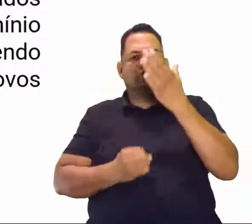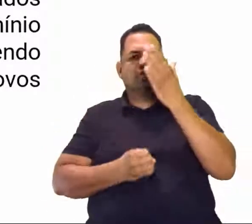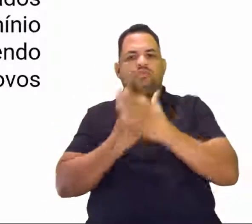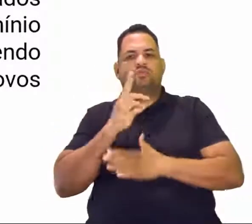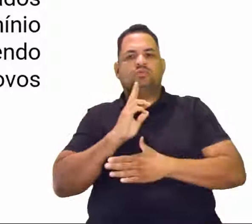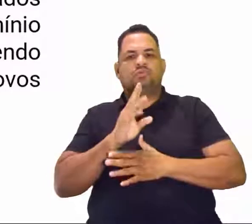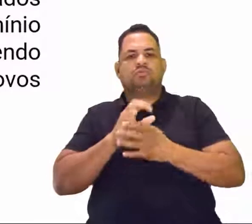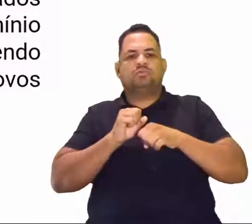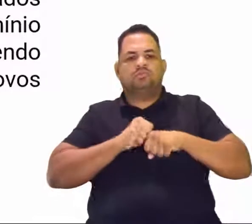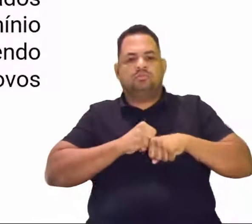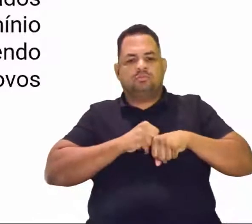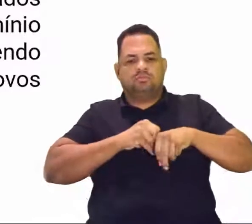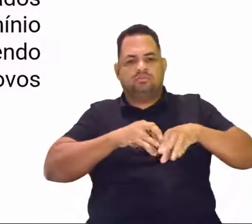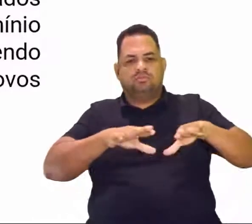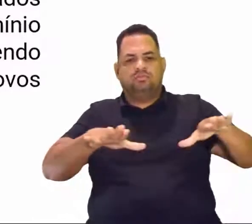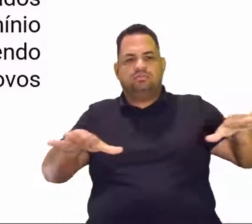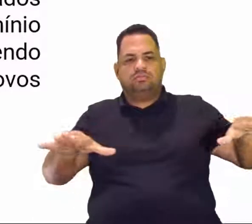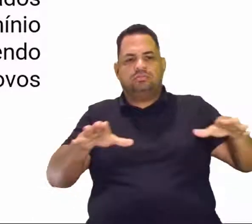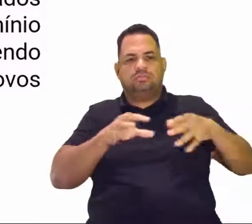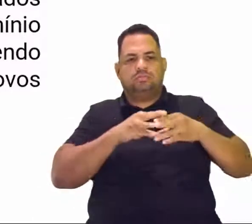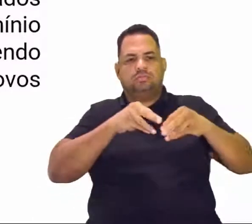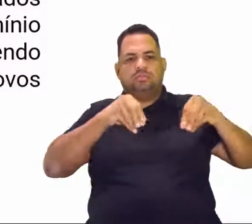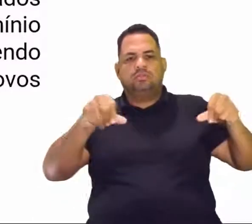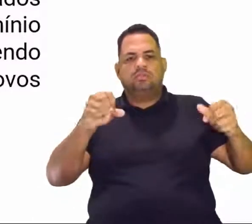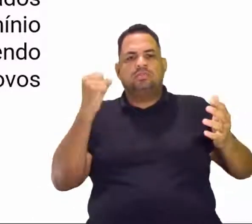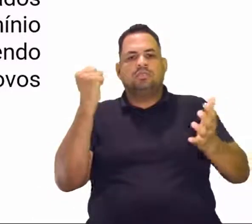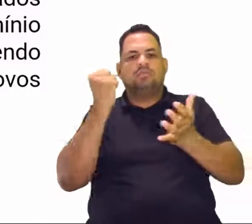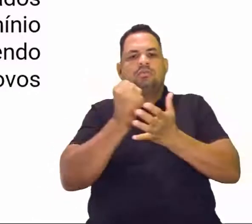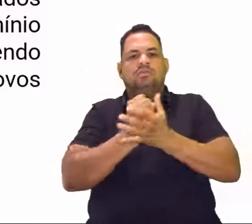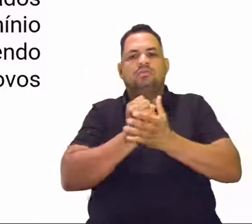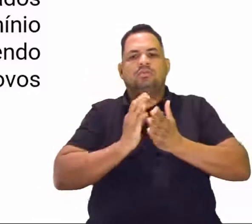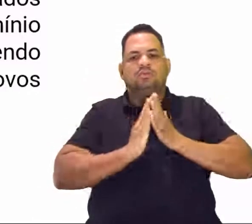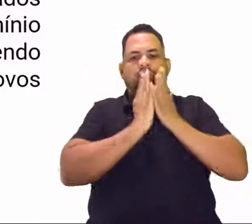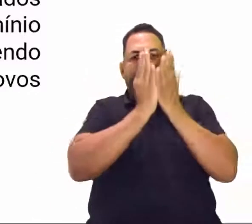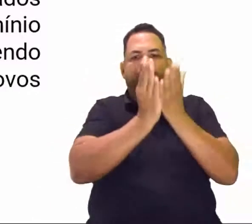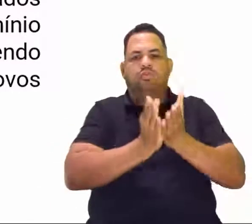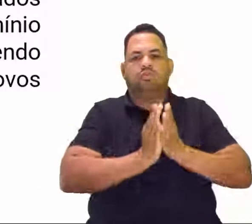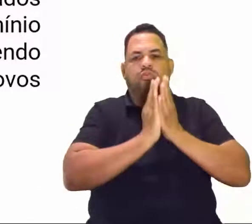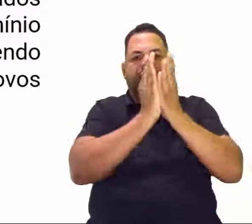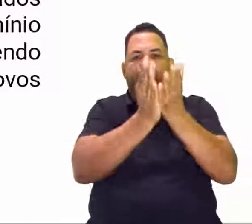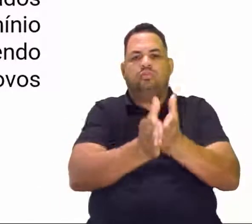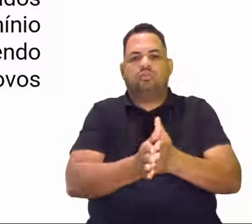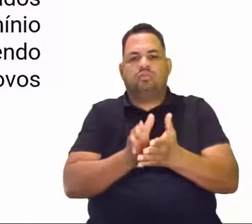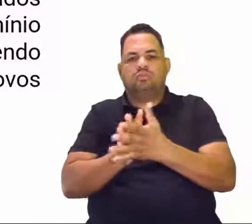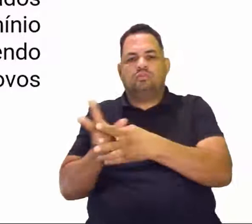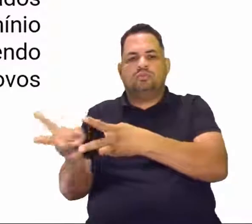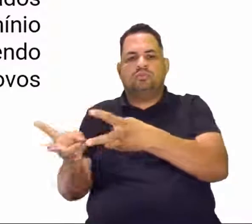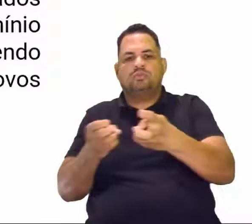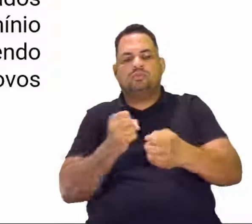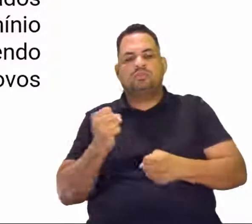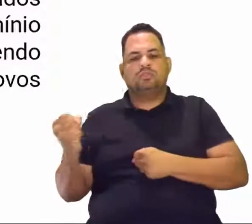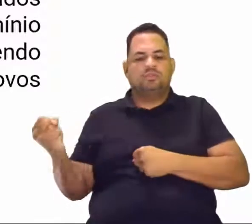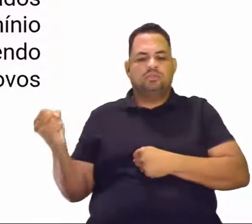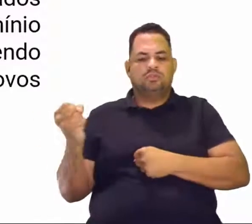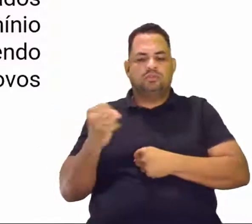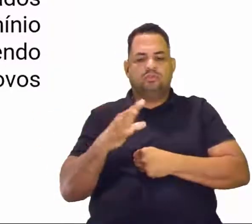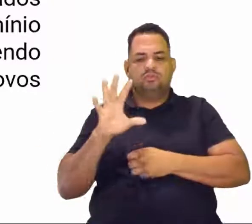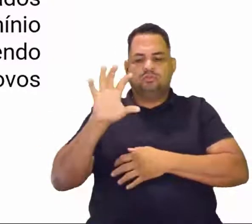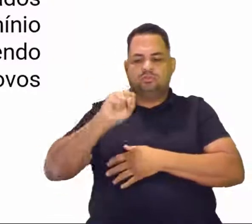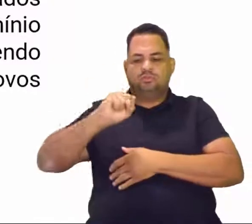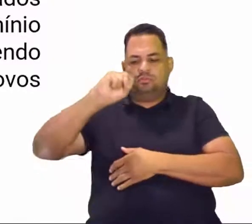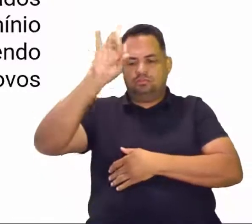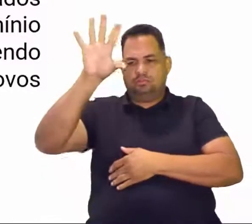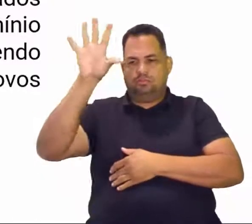derivado do processo de expansão territorial marcada pelas navegações e descobertas de novas continentes